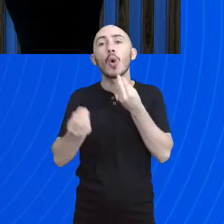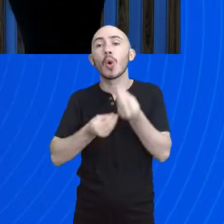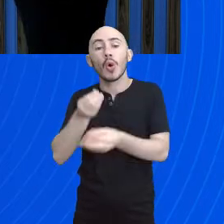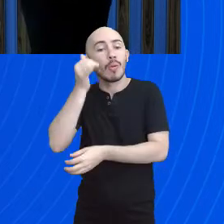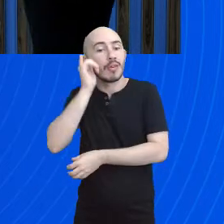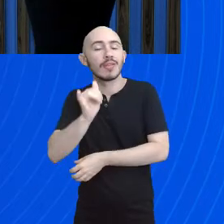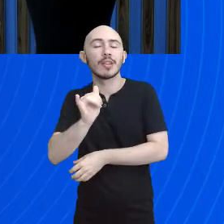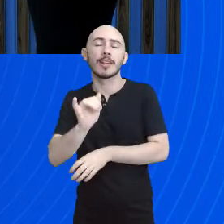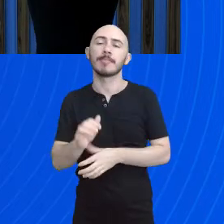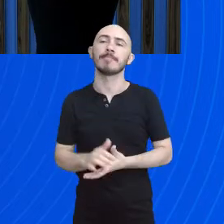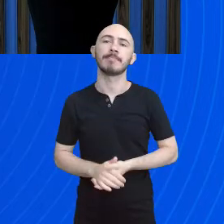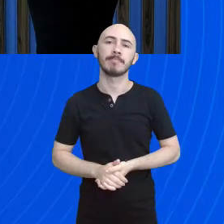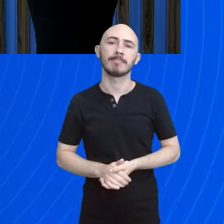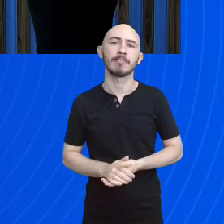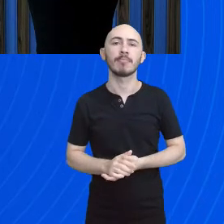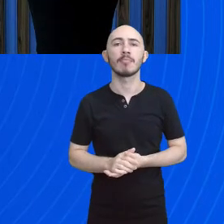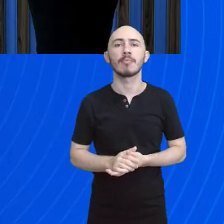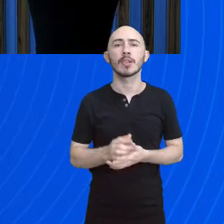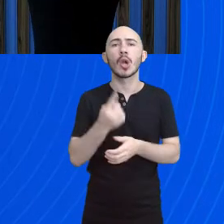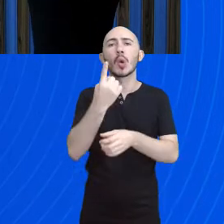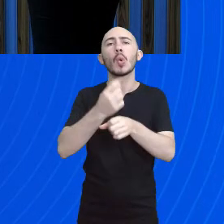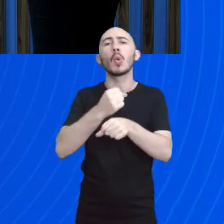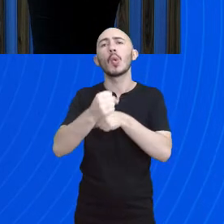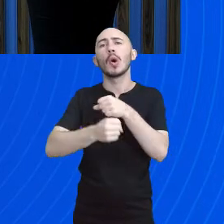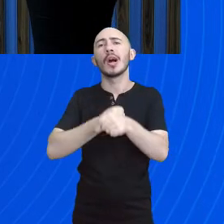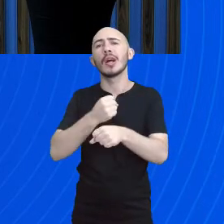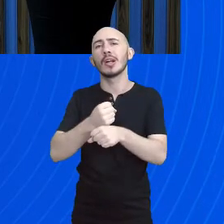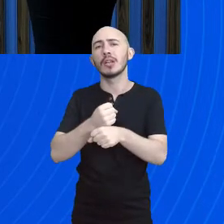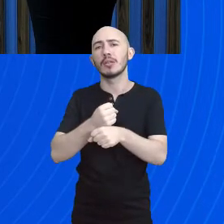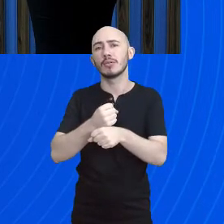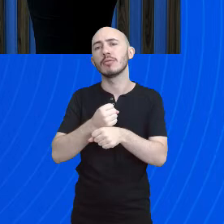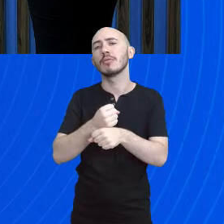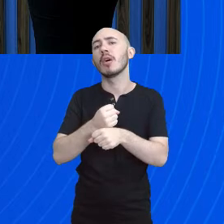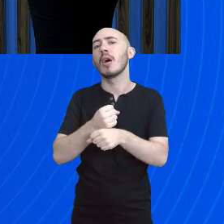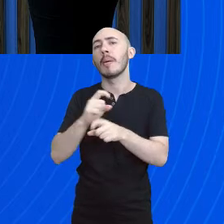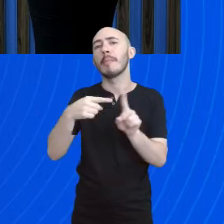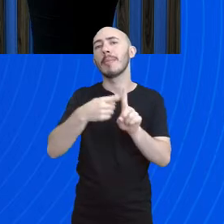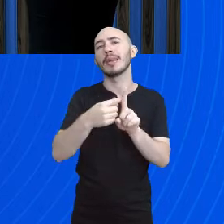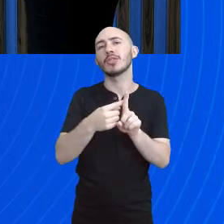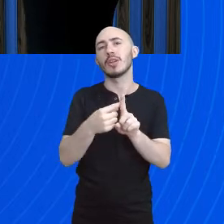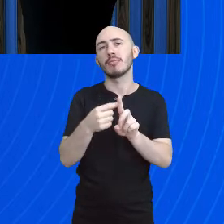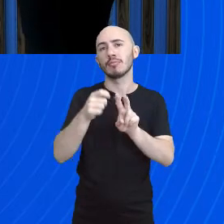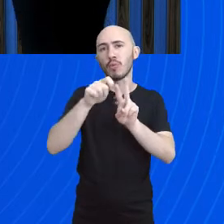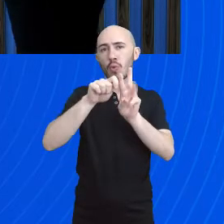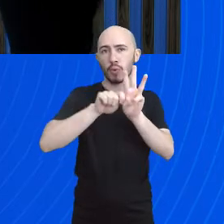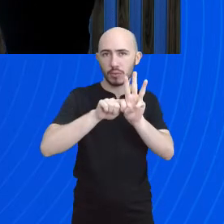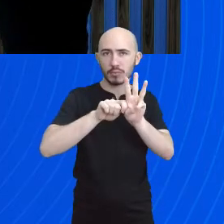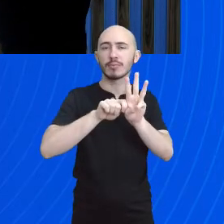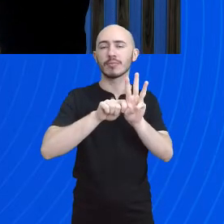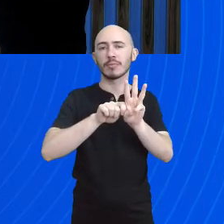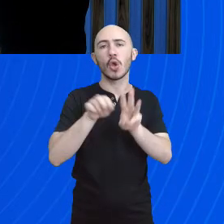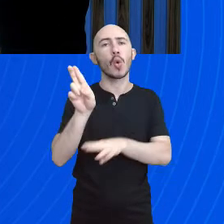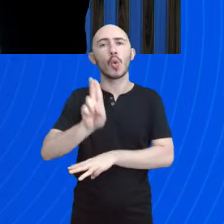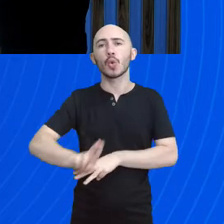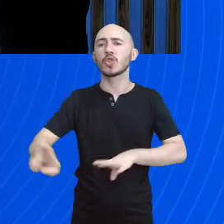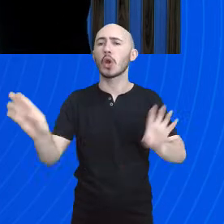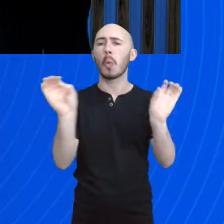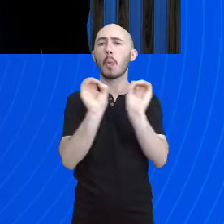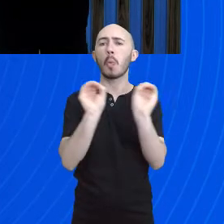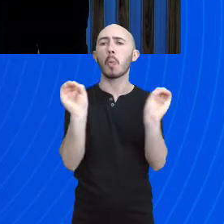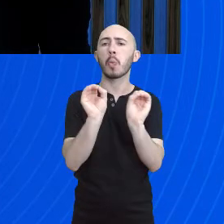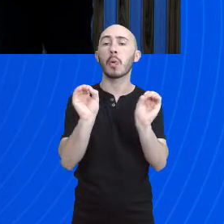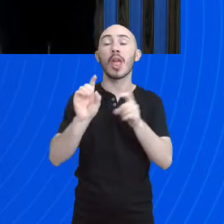um ano e 3 meses, né, 15 meses direto aí, sem utilizar nenhum recurso,